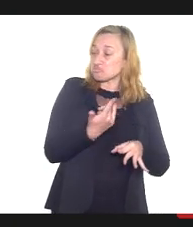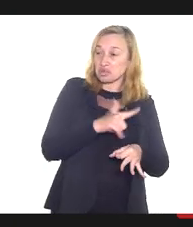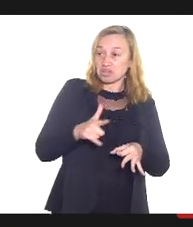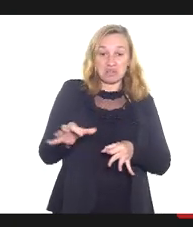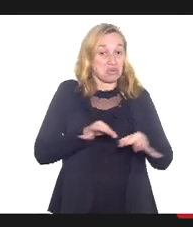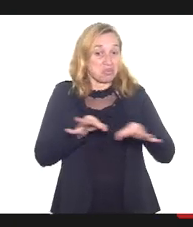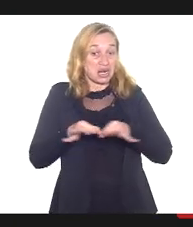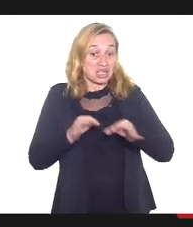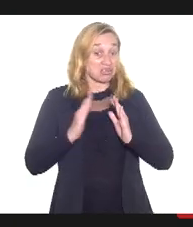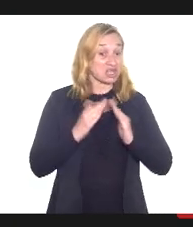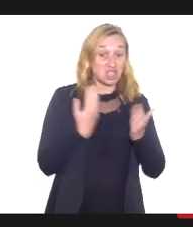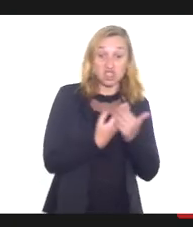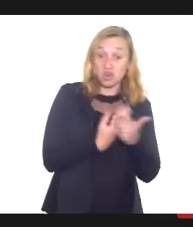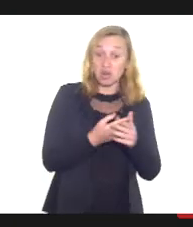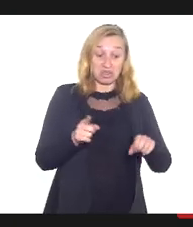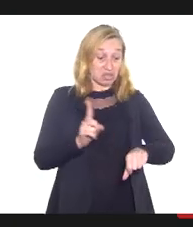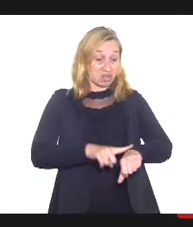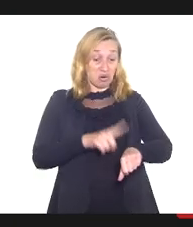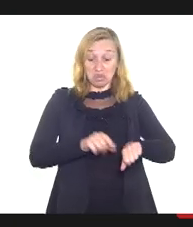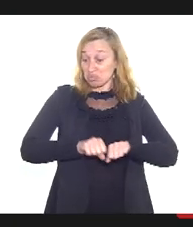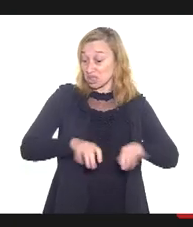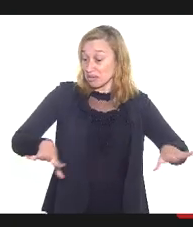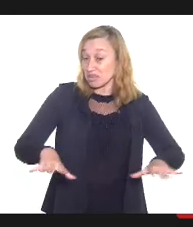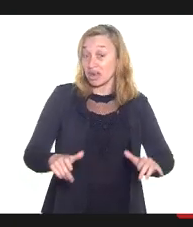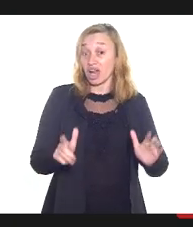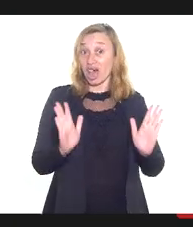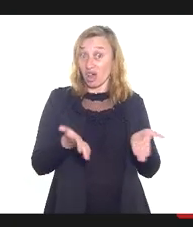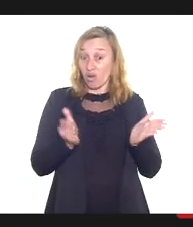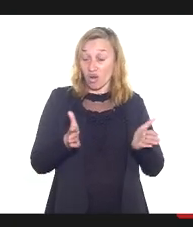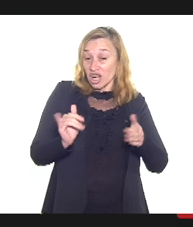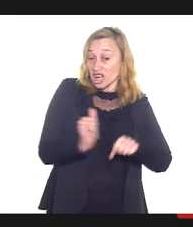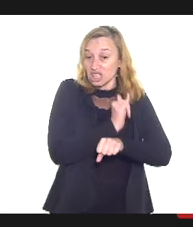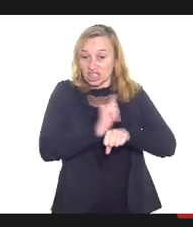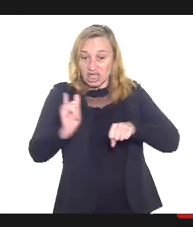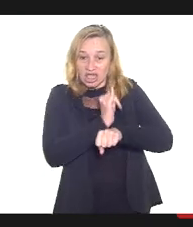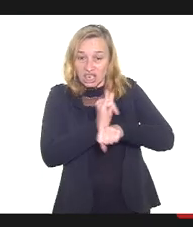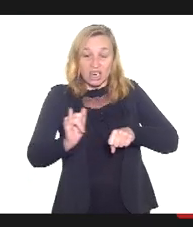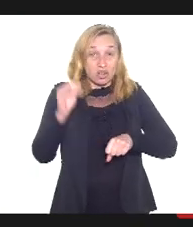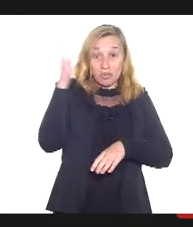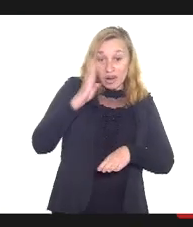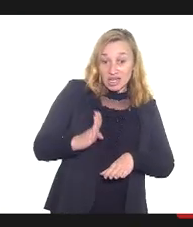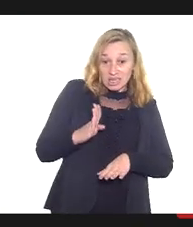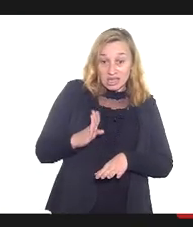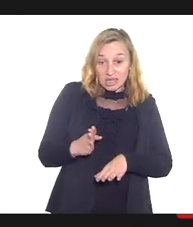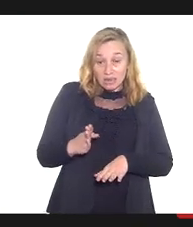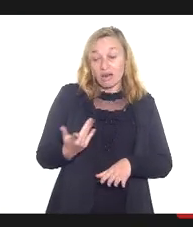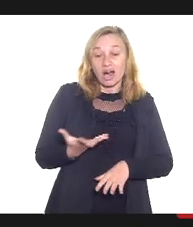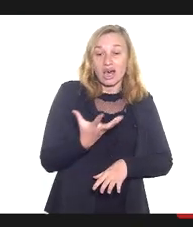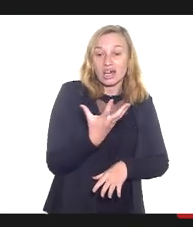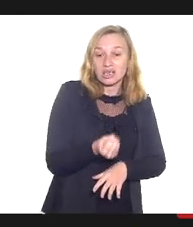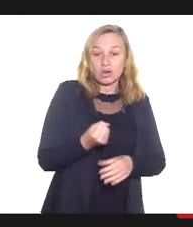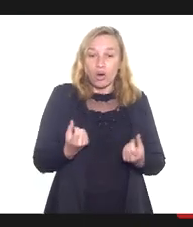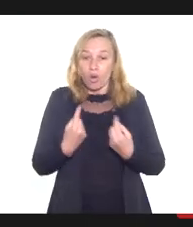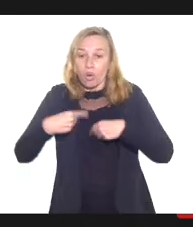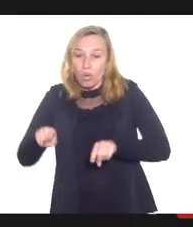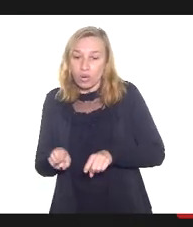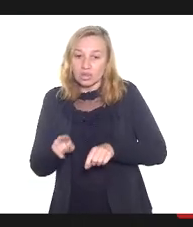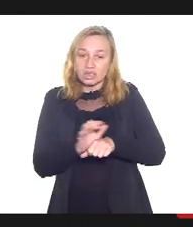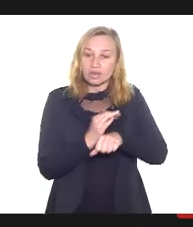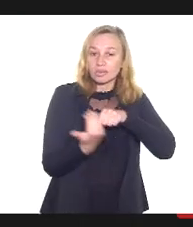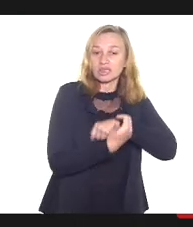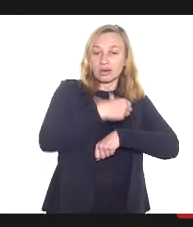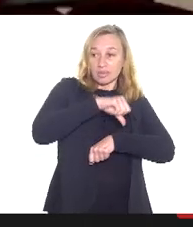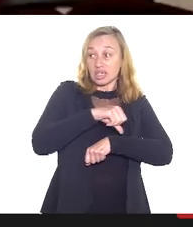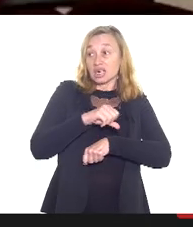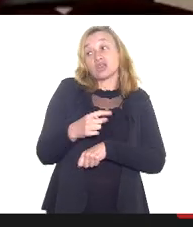E nesse momento de pandemia dramática que estamos vivendo, né, com a estratégia que o Brasil adotou de combate à pandemia, que não é uma estratégia de